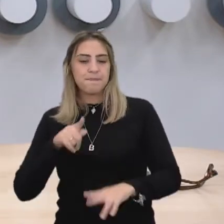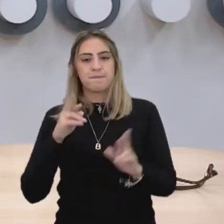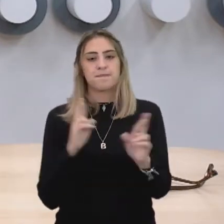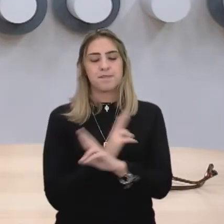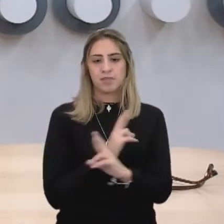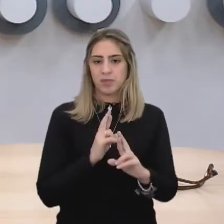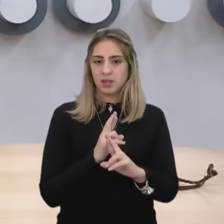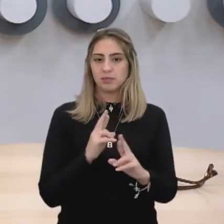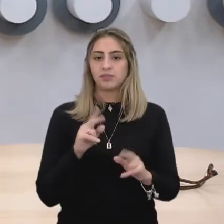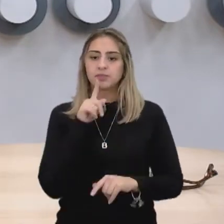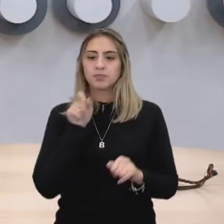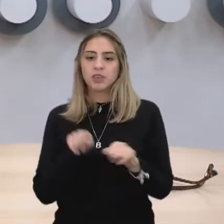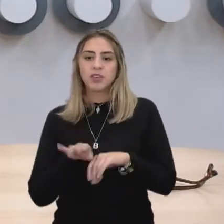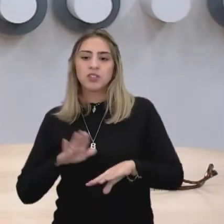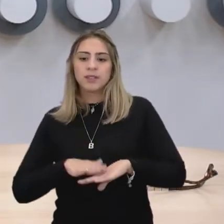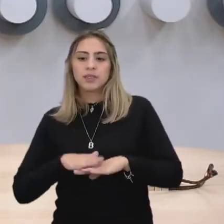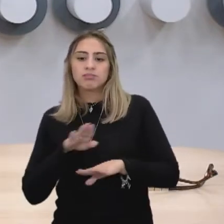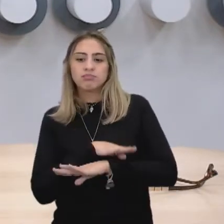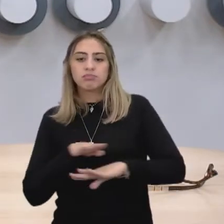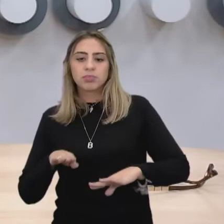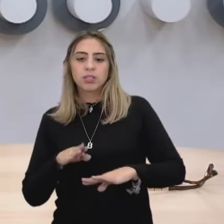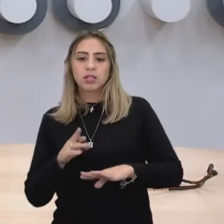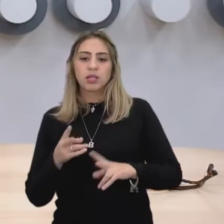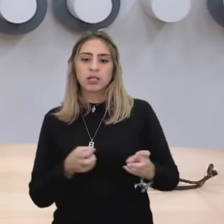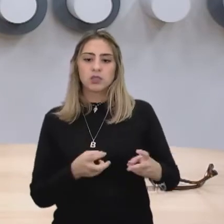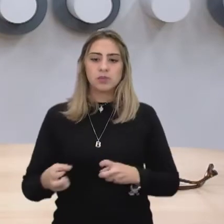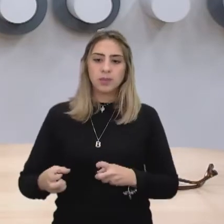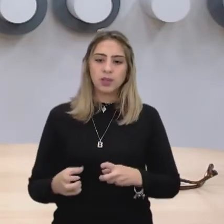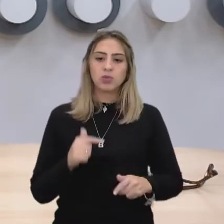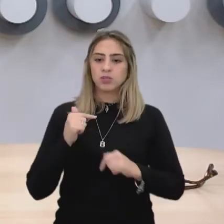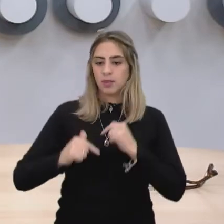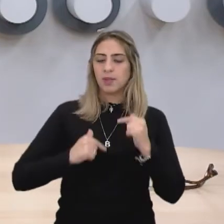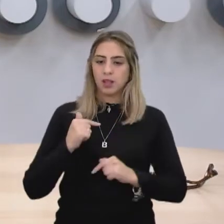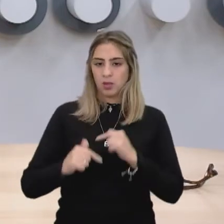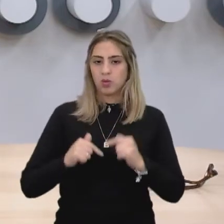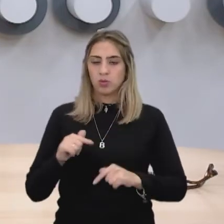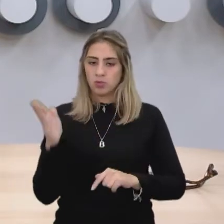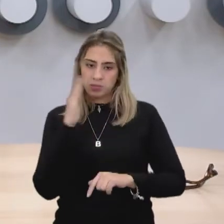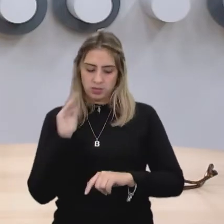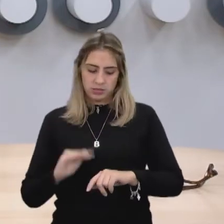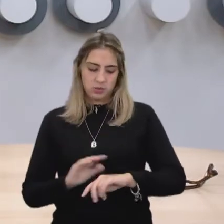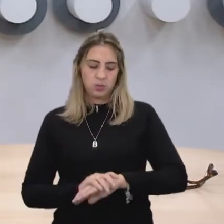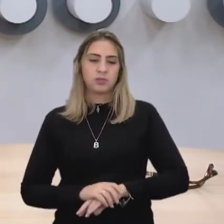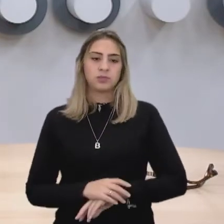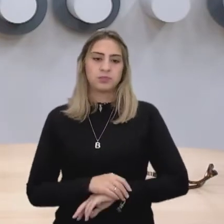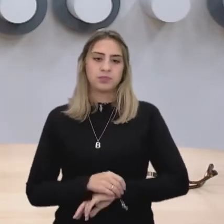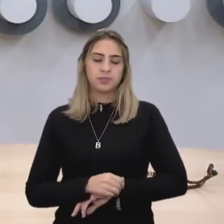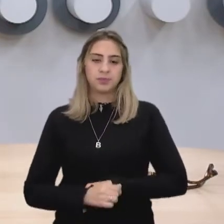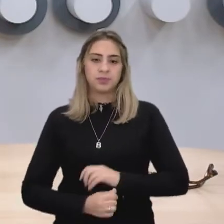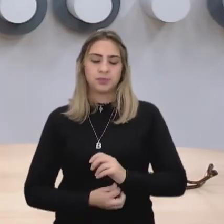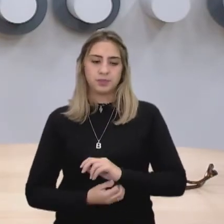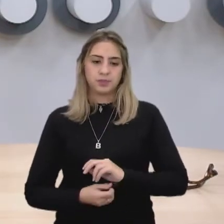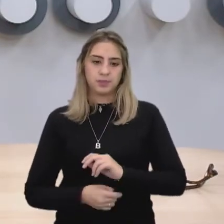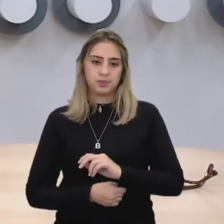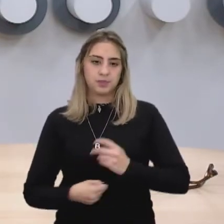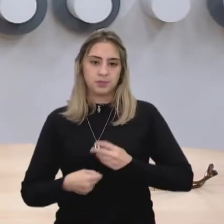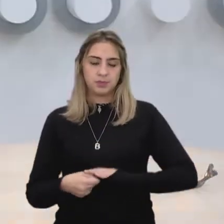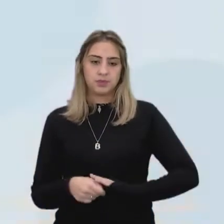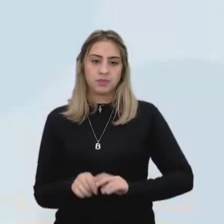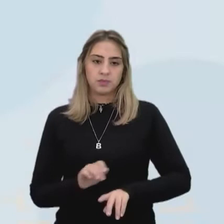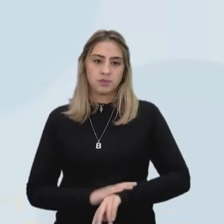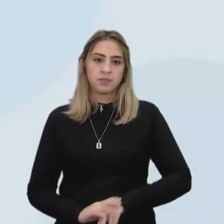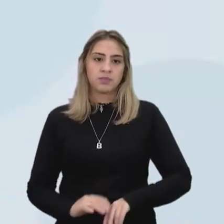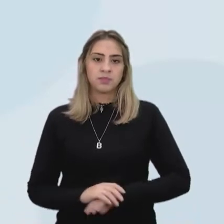relação aí para se fazer a média de rendimentos aí dos trabalhadores aqui no Brasil. Então vamos lá, ocupados